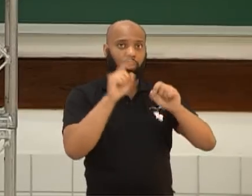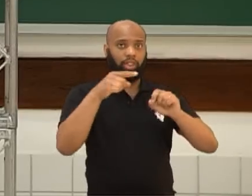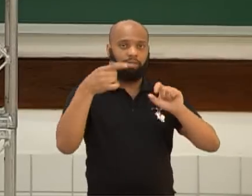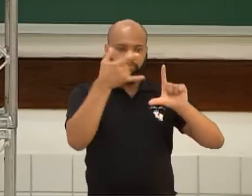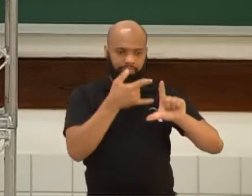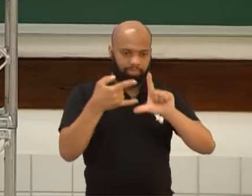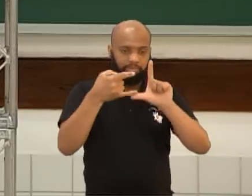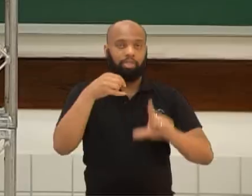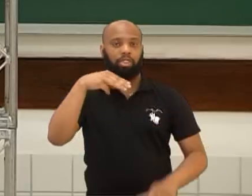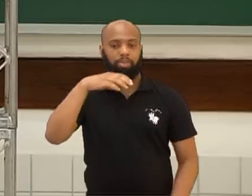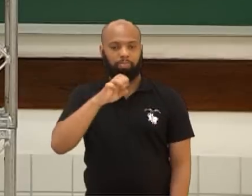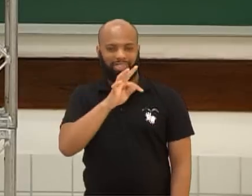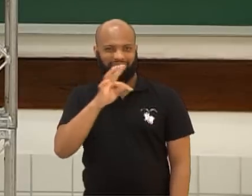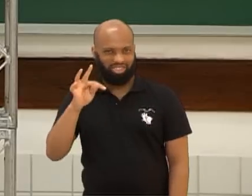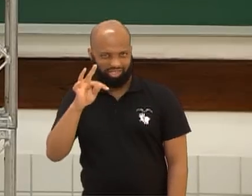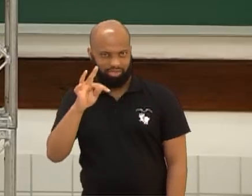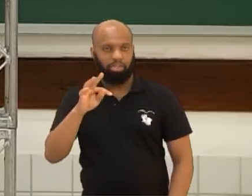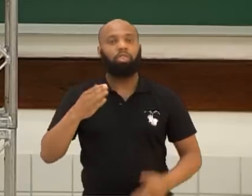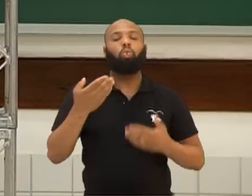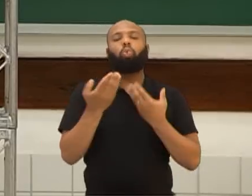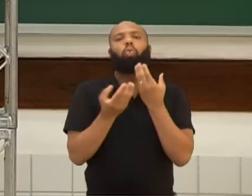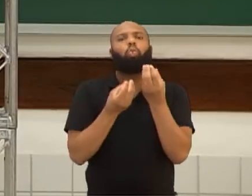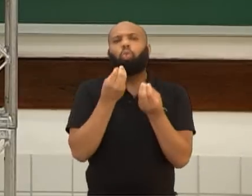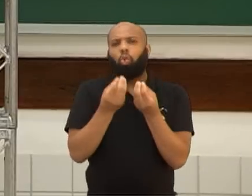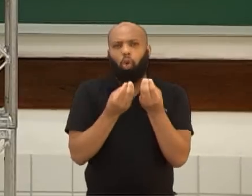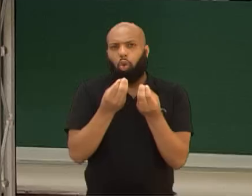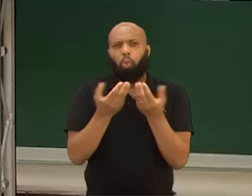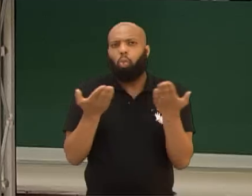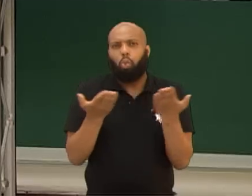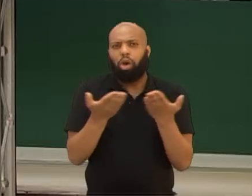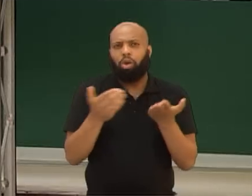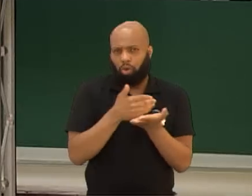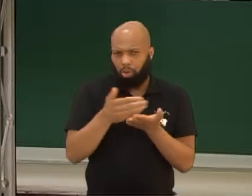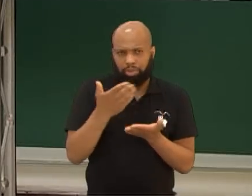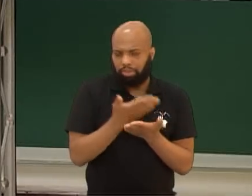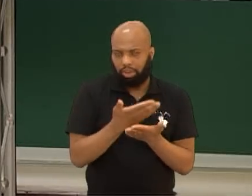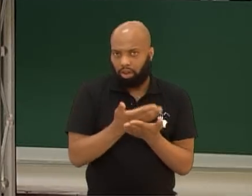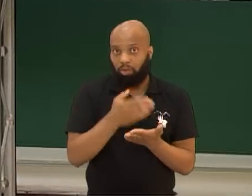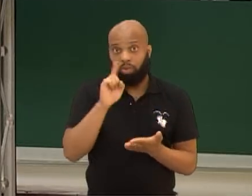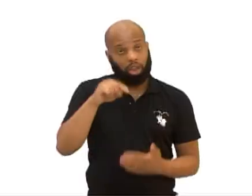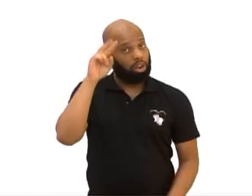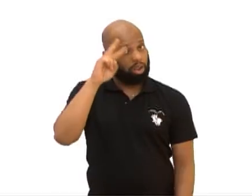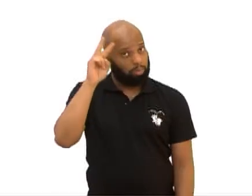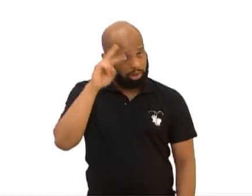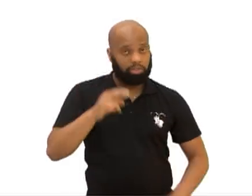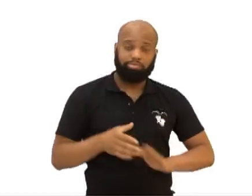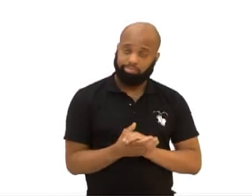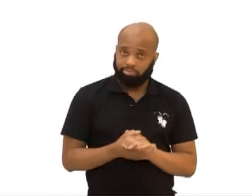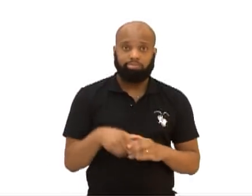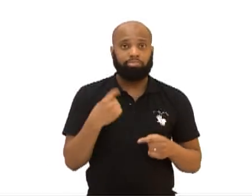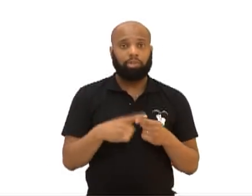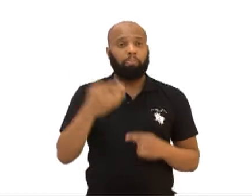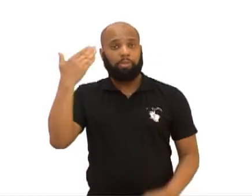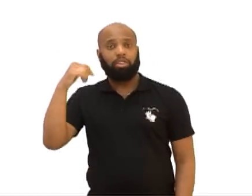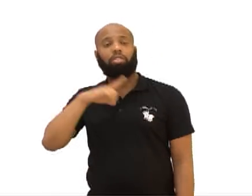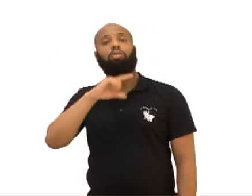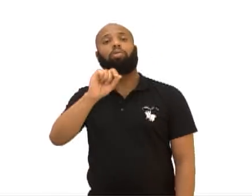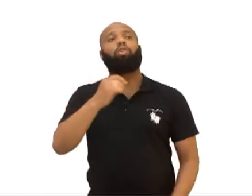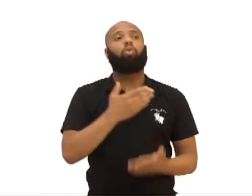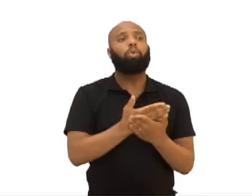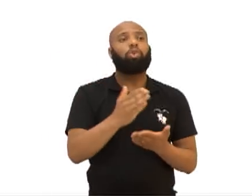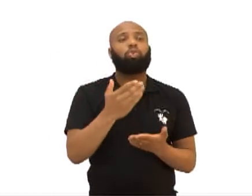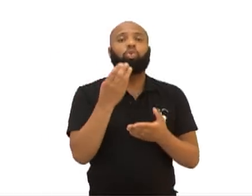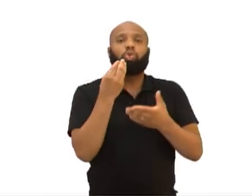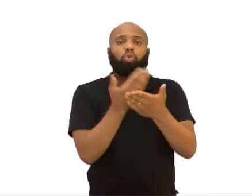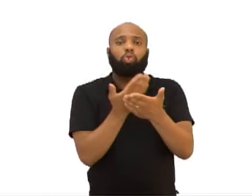ok? E daí, o que nós vimos na aula anterior? Na aula anterior, nós vimos a soma da medida dos ângulos internos em quadrilátero,